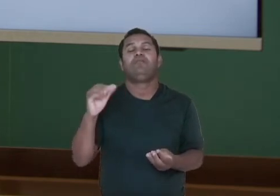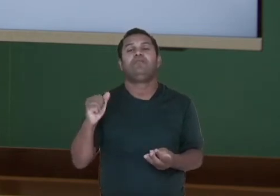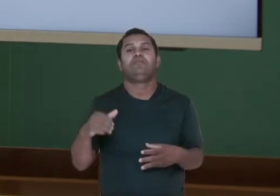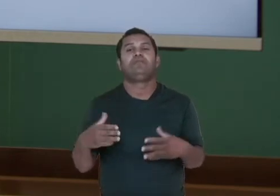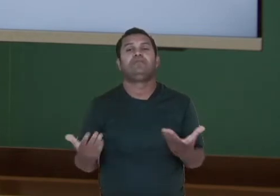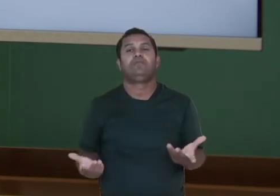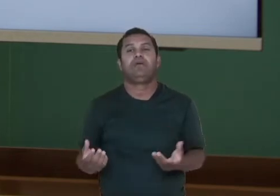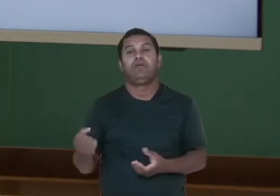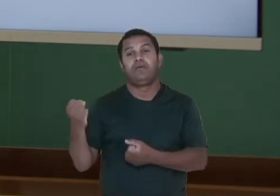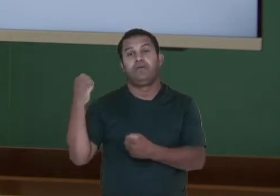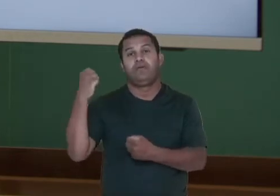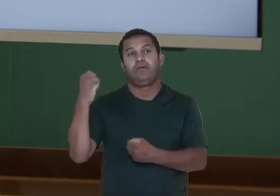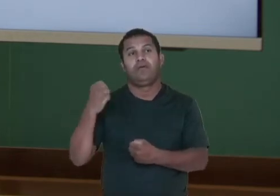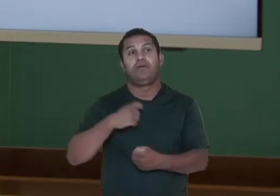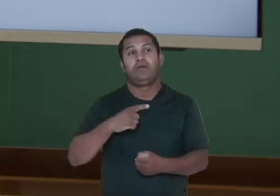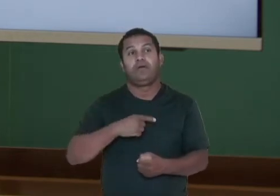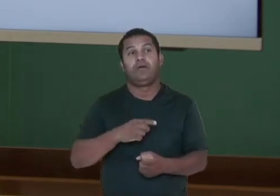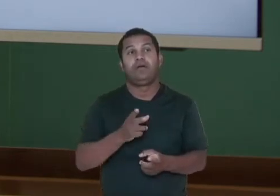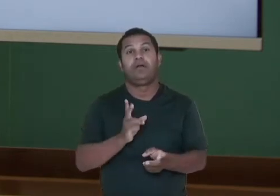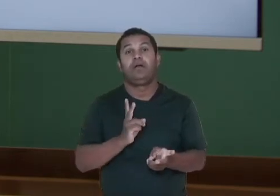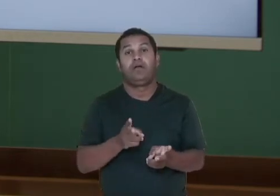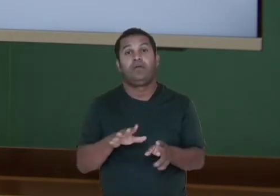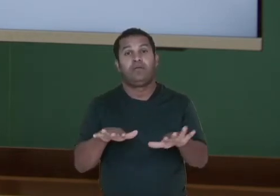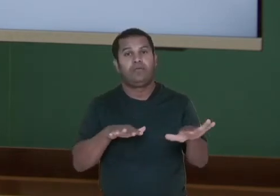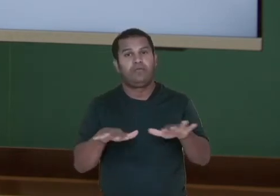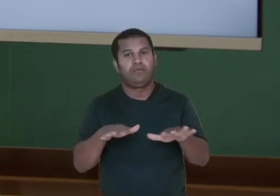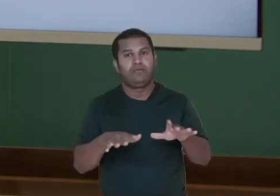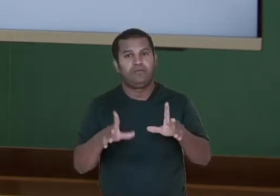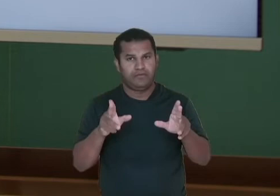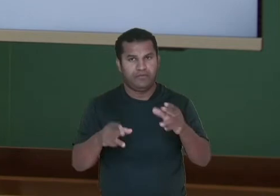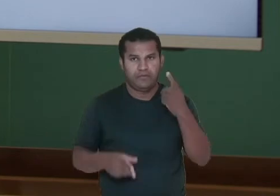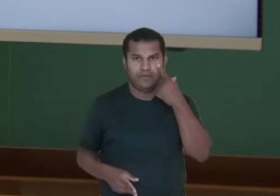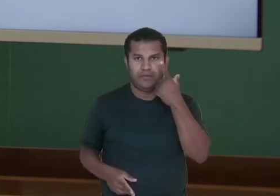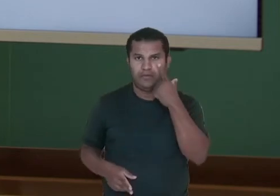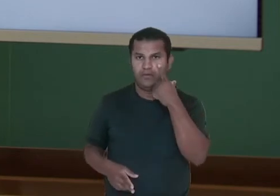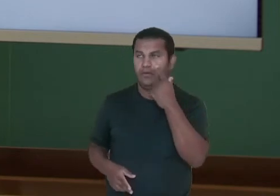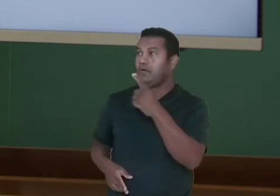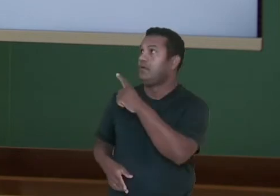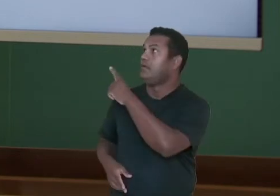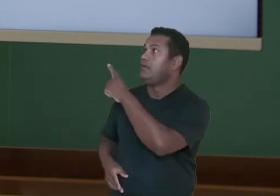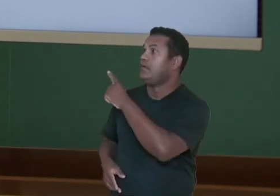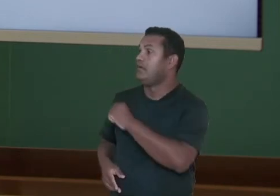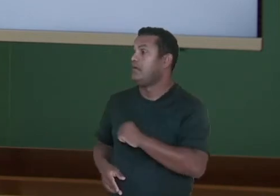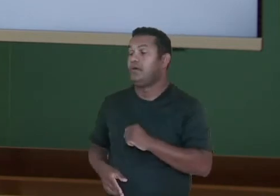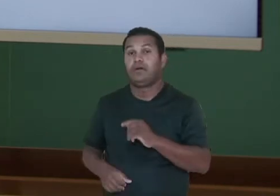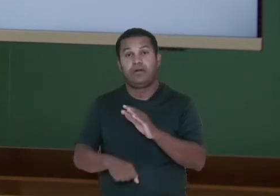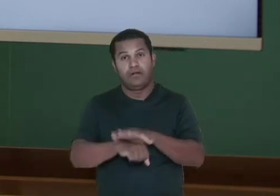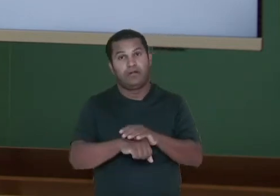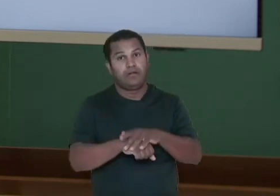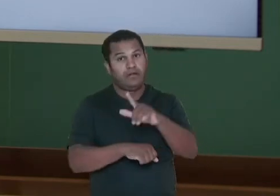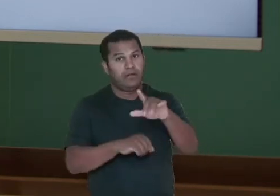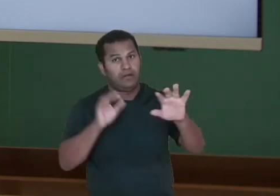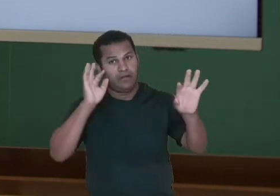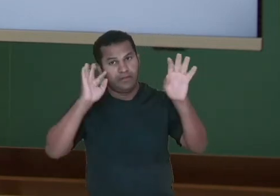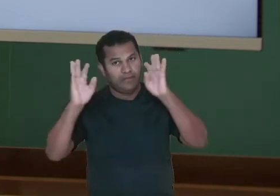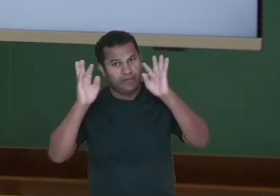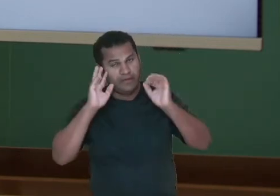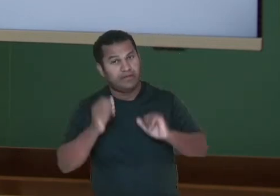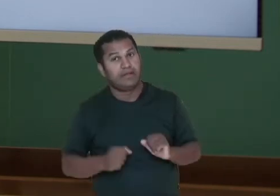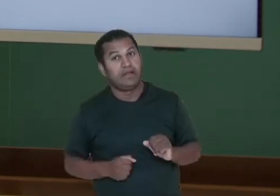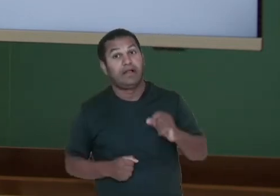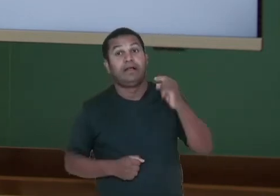aquele movimento? Eu vou dar um tempinho bem legal para vocês poderem dar uma pensada sobre isso, né? Lembrando sobre